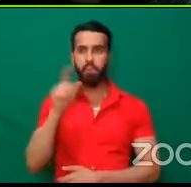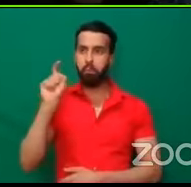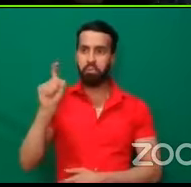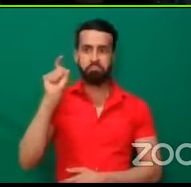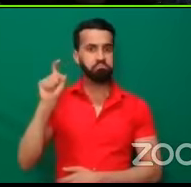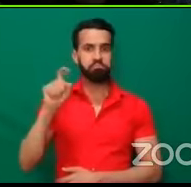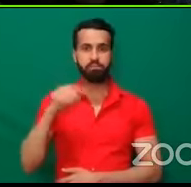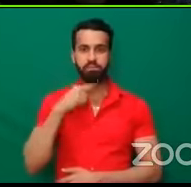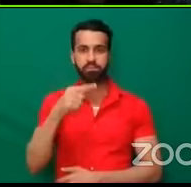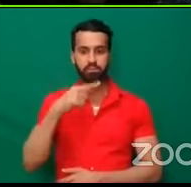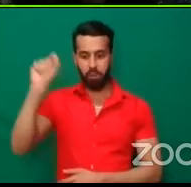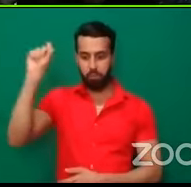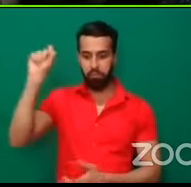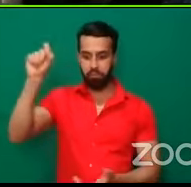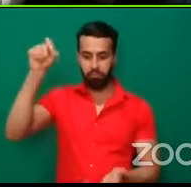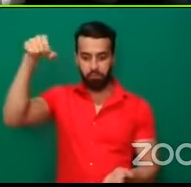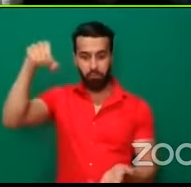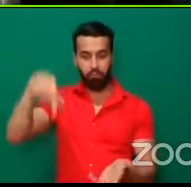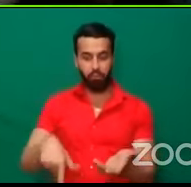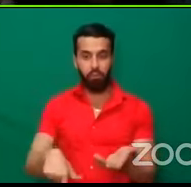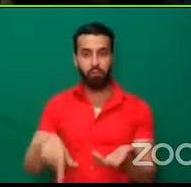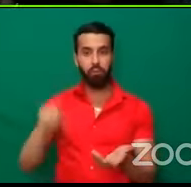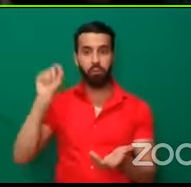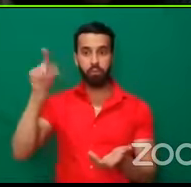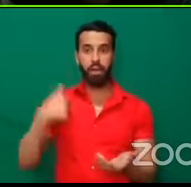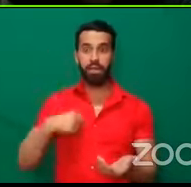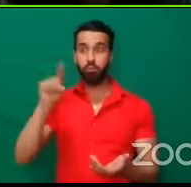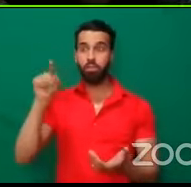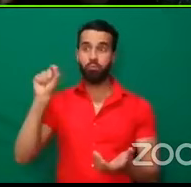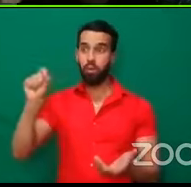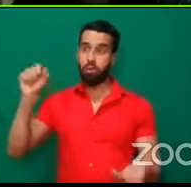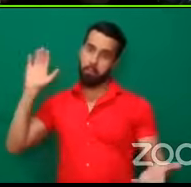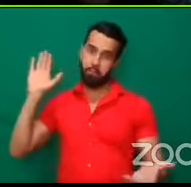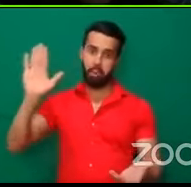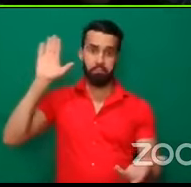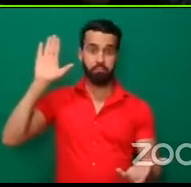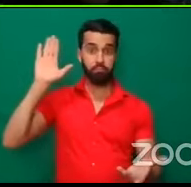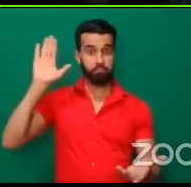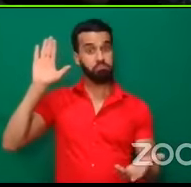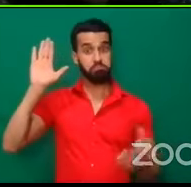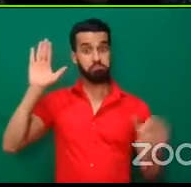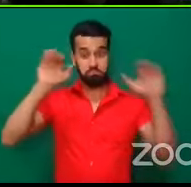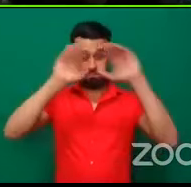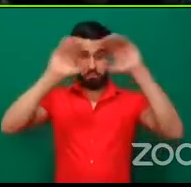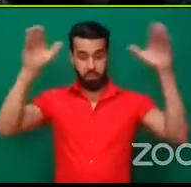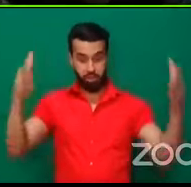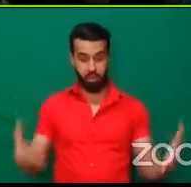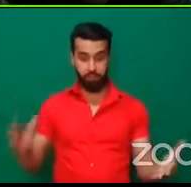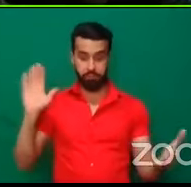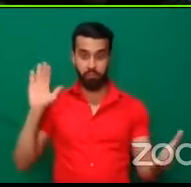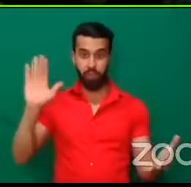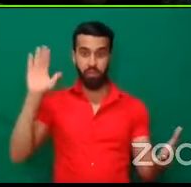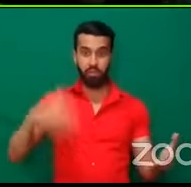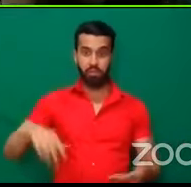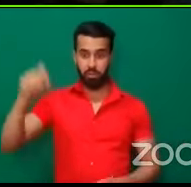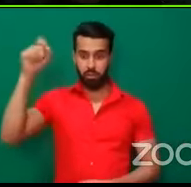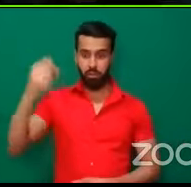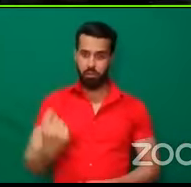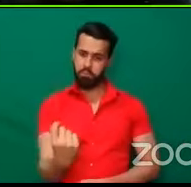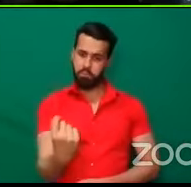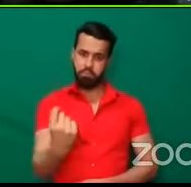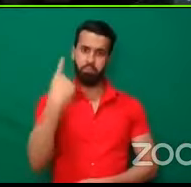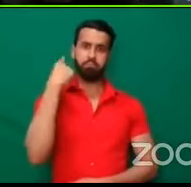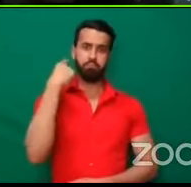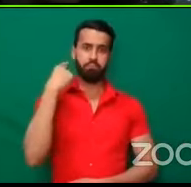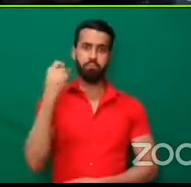que ele colocou uma moeda e deu um tapão, assim, bateu na máquina. E a máquina cuspiu de volta